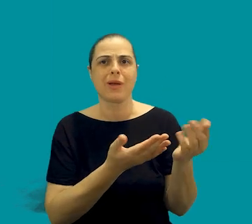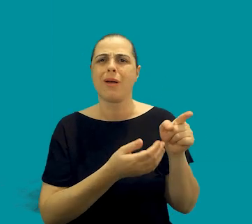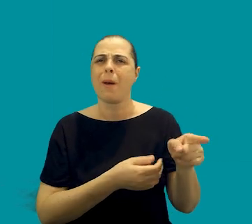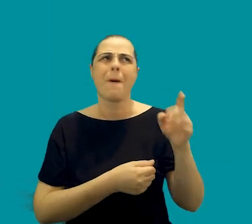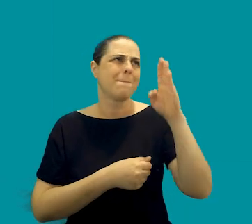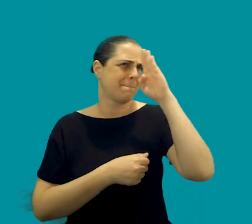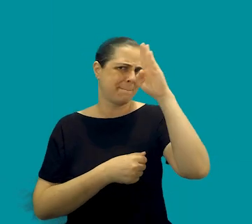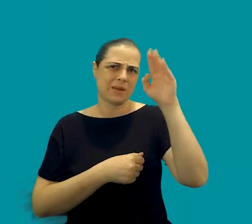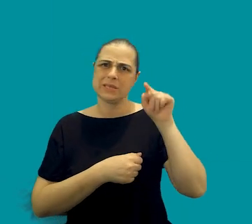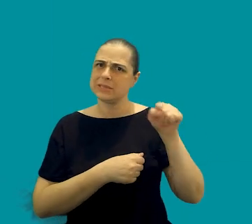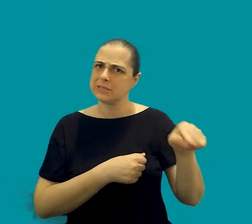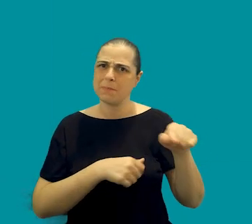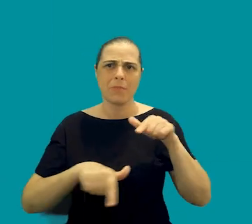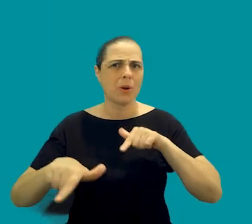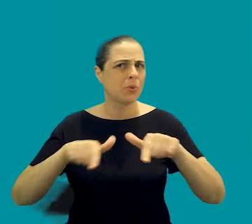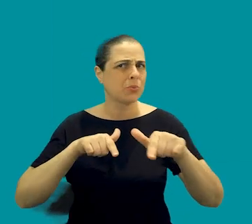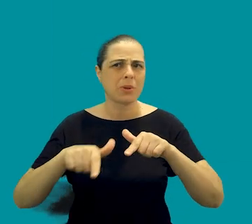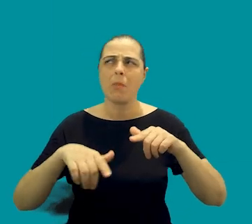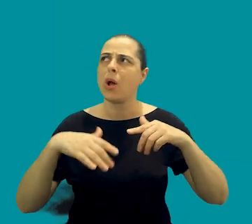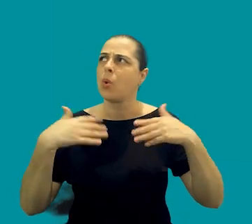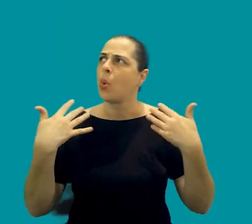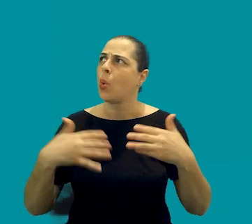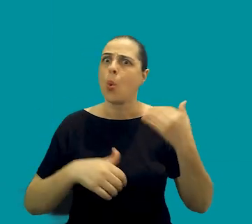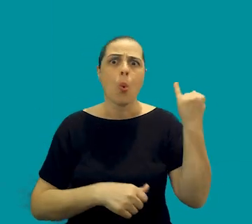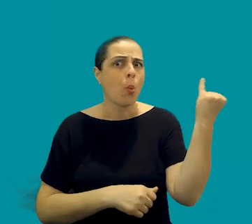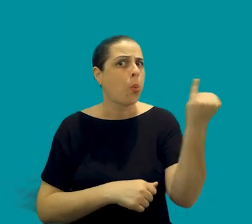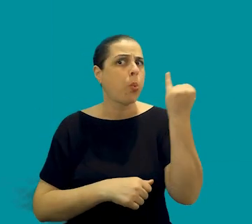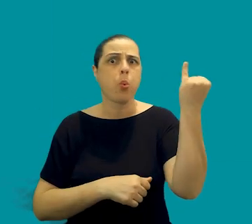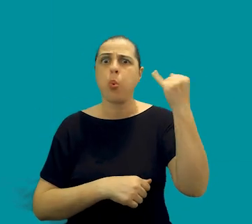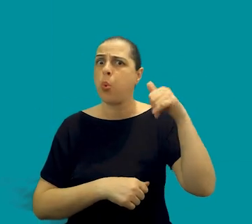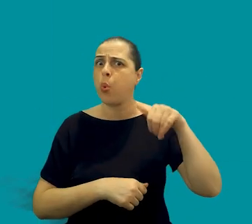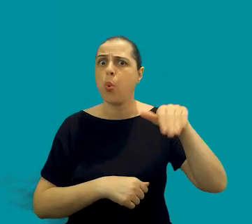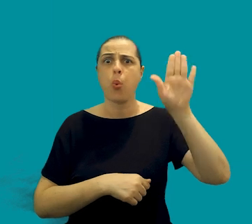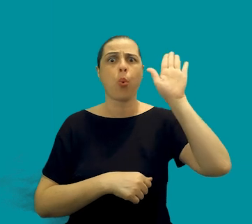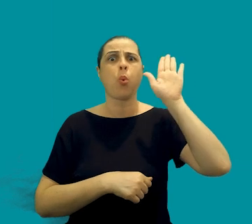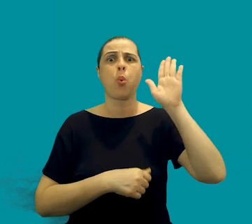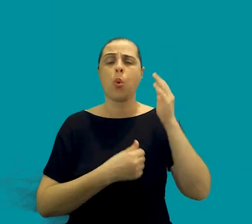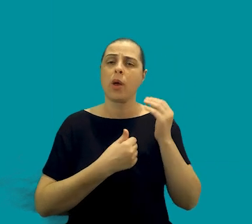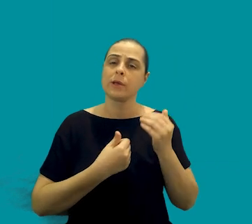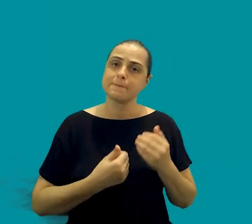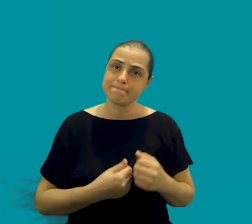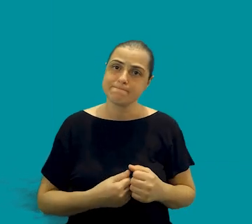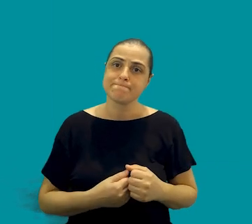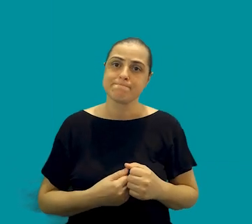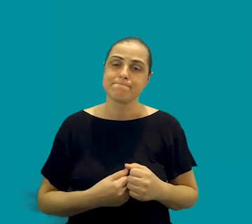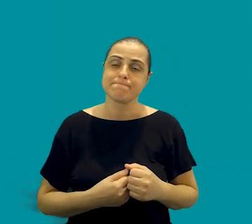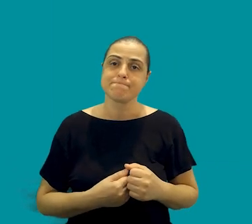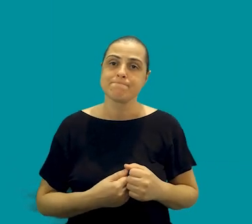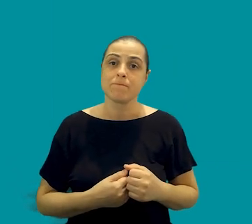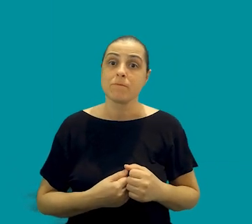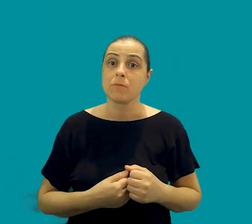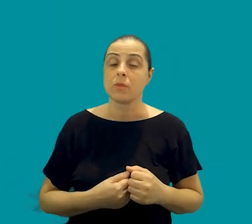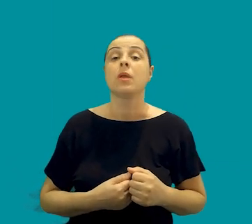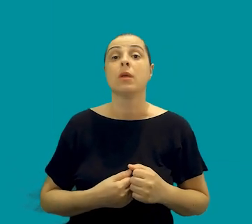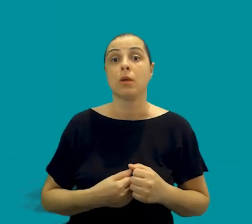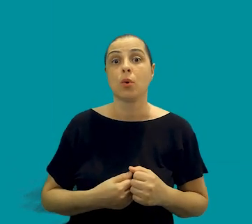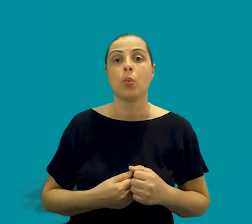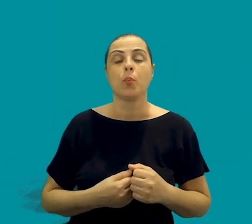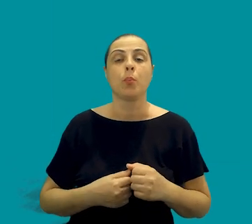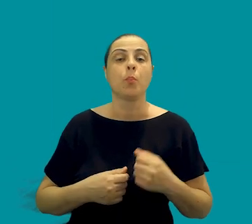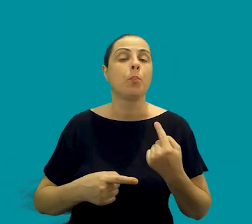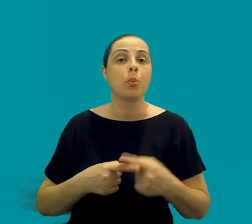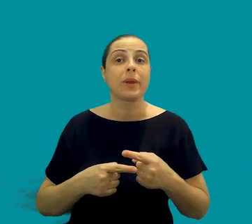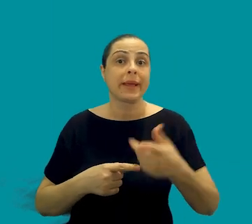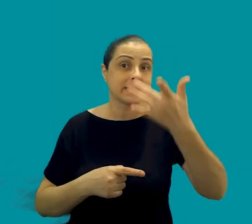eu acho que assim, é fundamental, para mim é um dos trabalhos mais importantes que há, né? Porque, assim, você vai